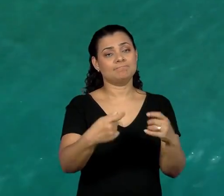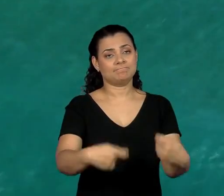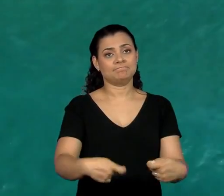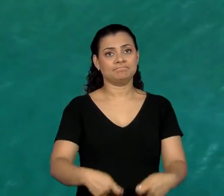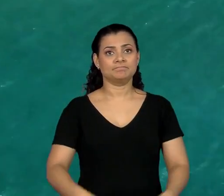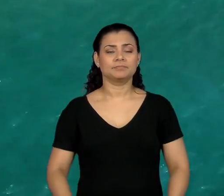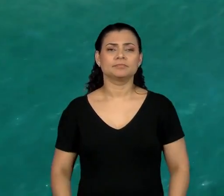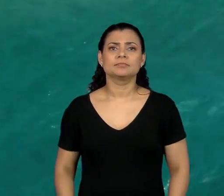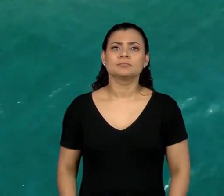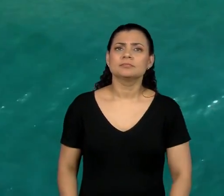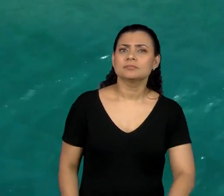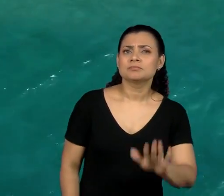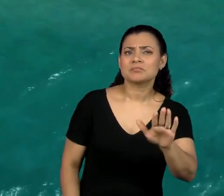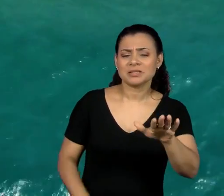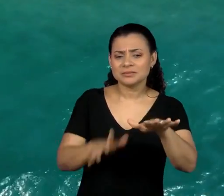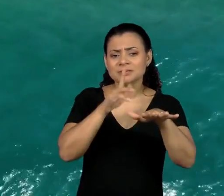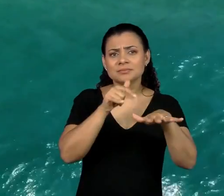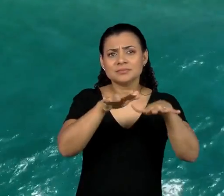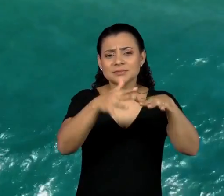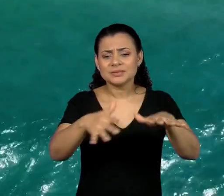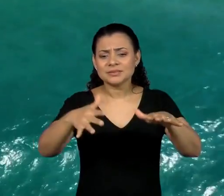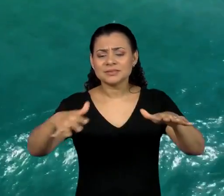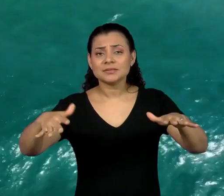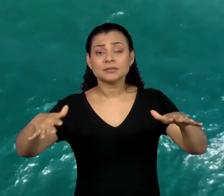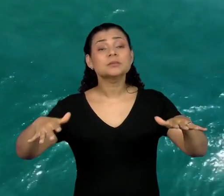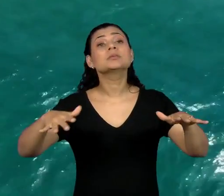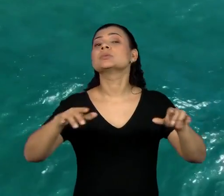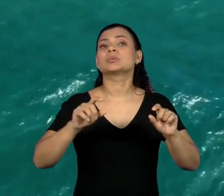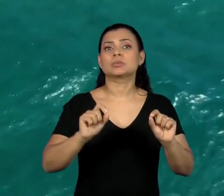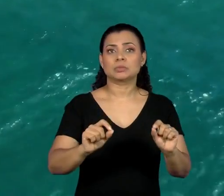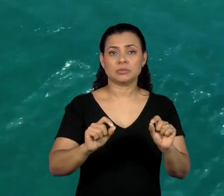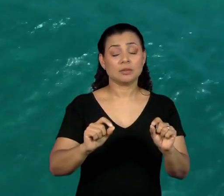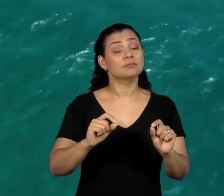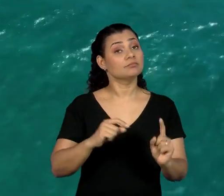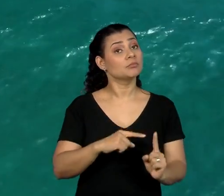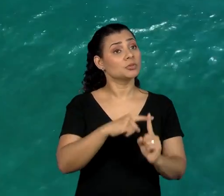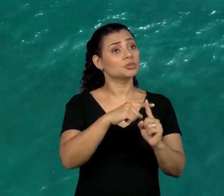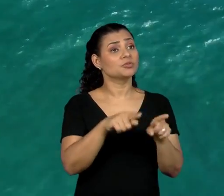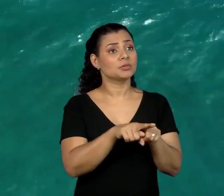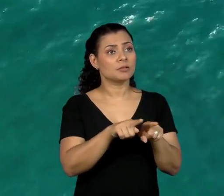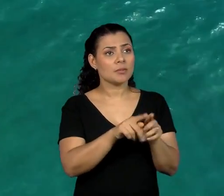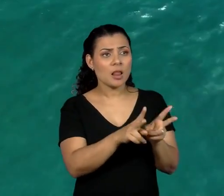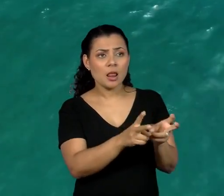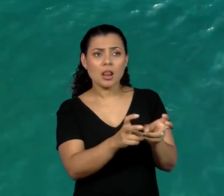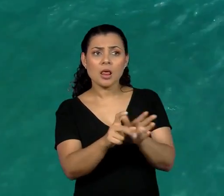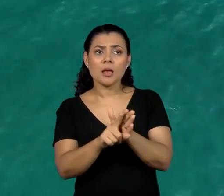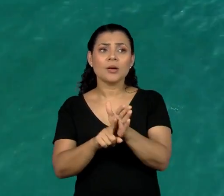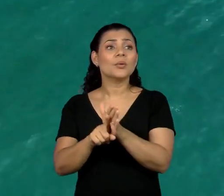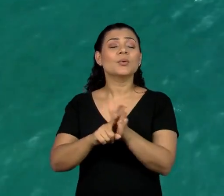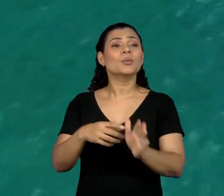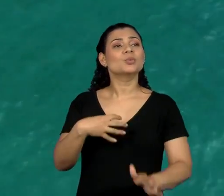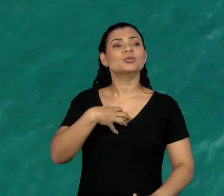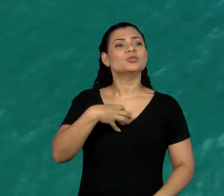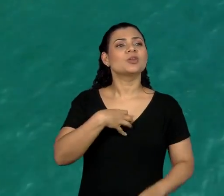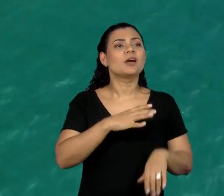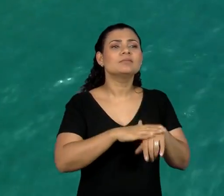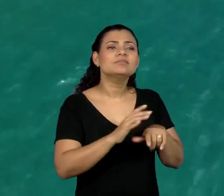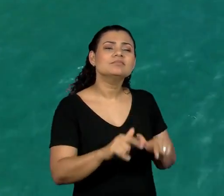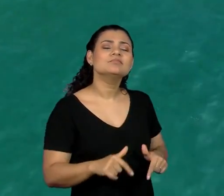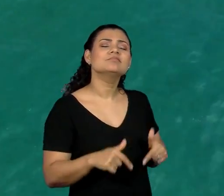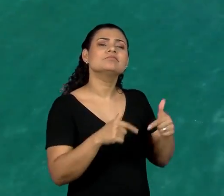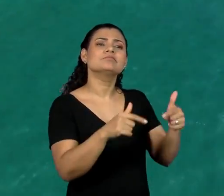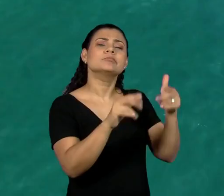O diagnóstico marinho-costeiro também levantou aspectos positivos que podem servir de modelo para ações a